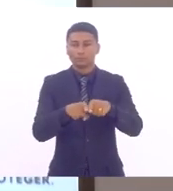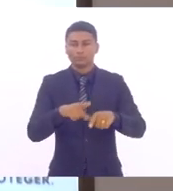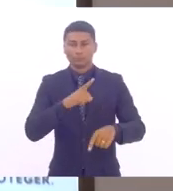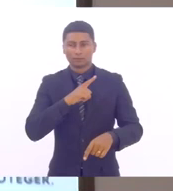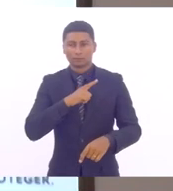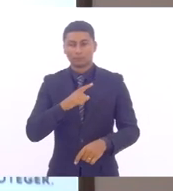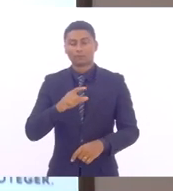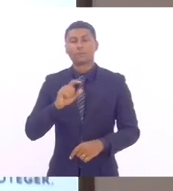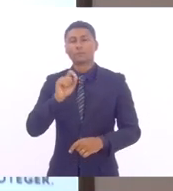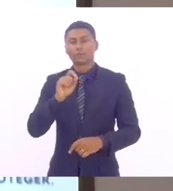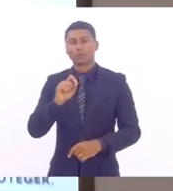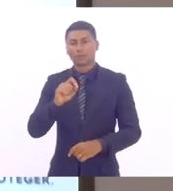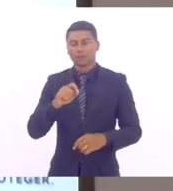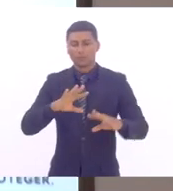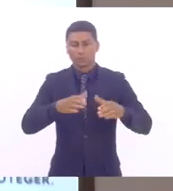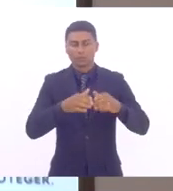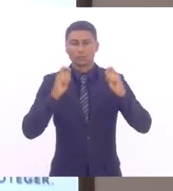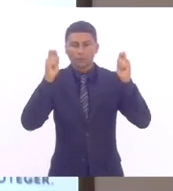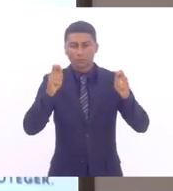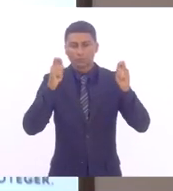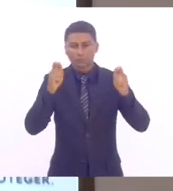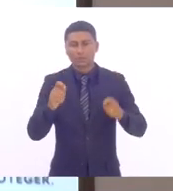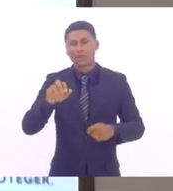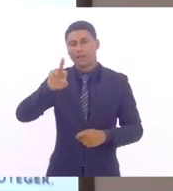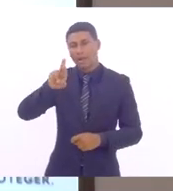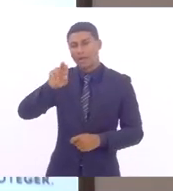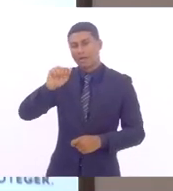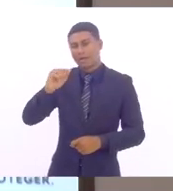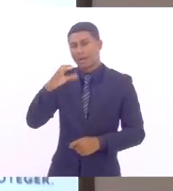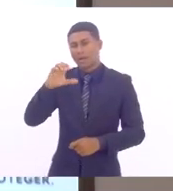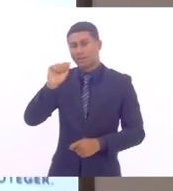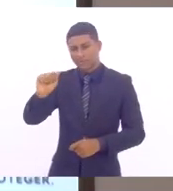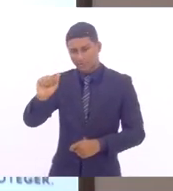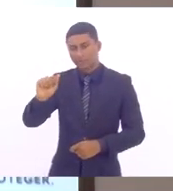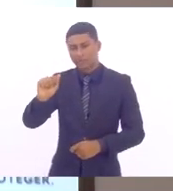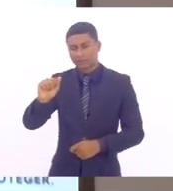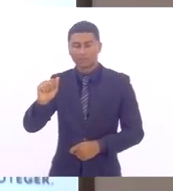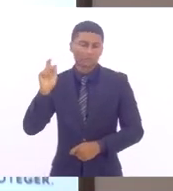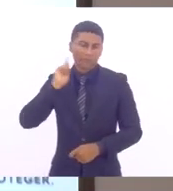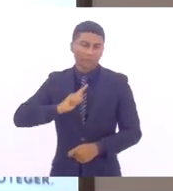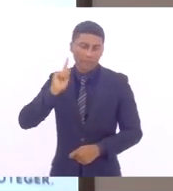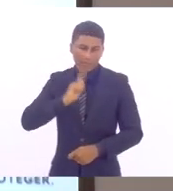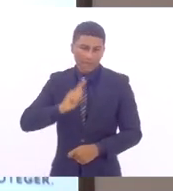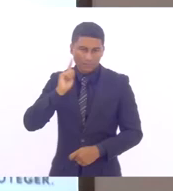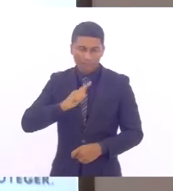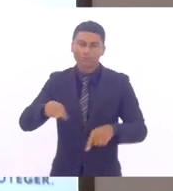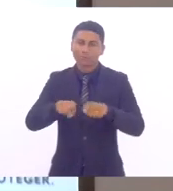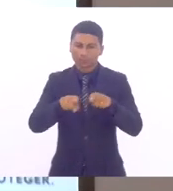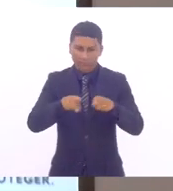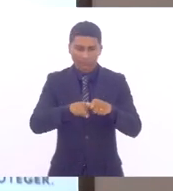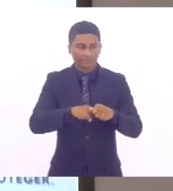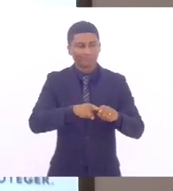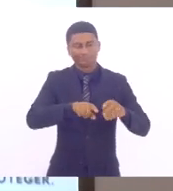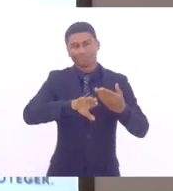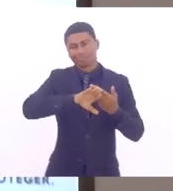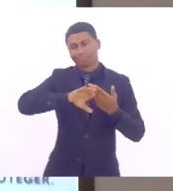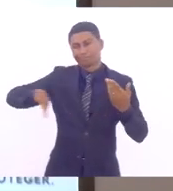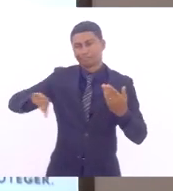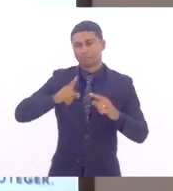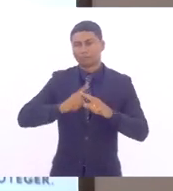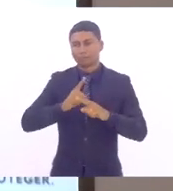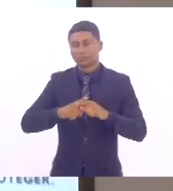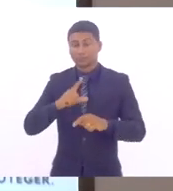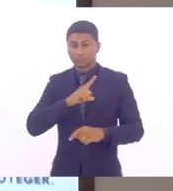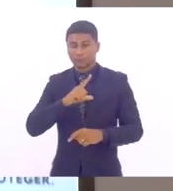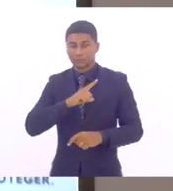raça rubro-negra, num jogo, são dois, né, dois ACPs, foi num jogo entre